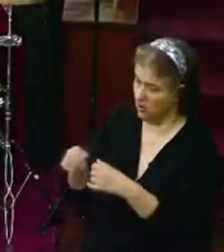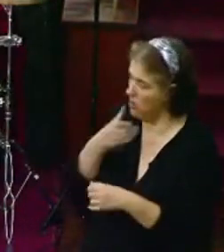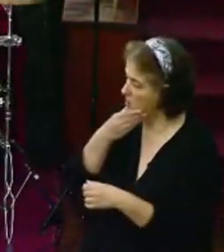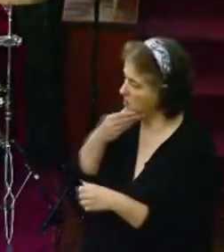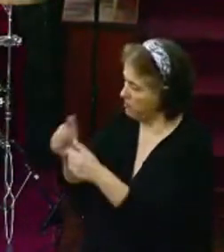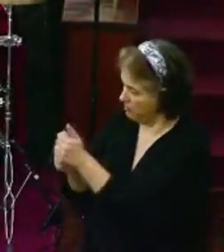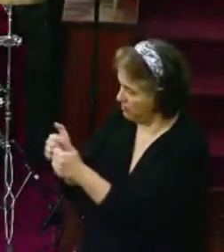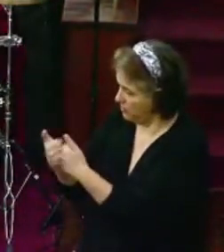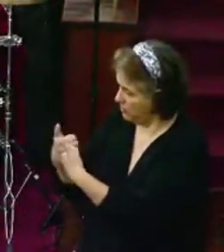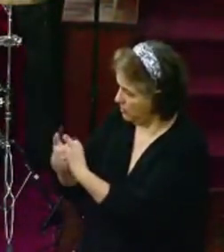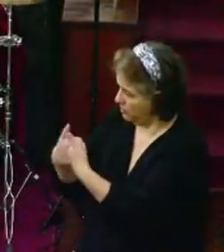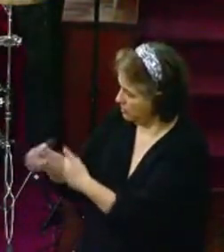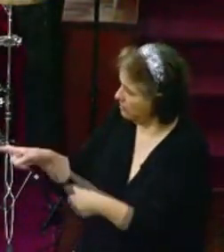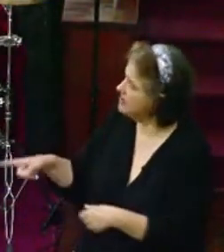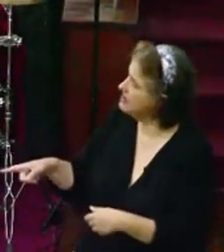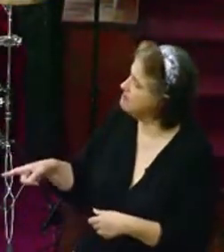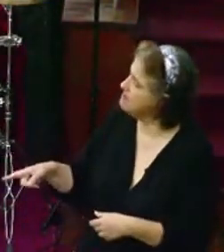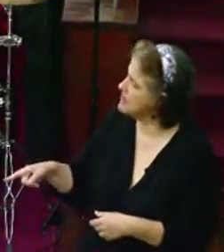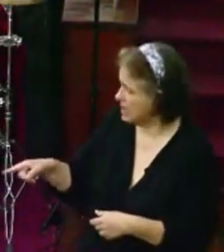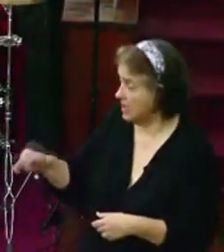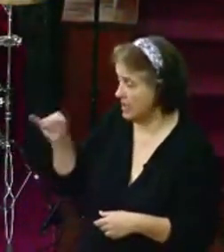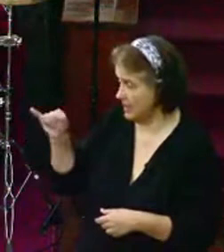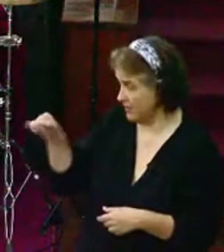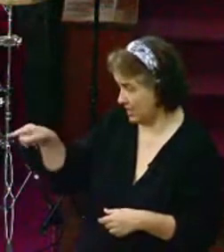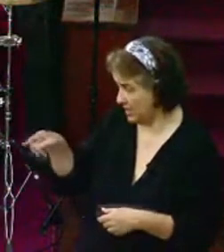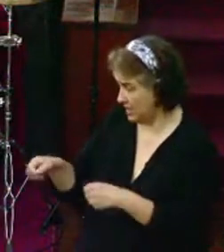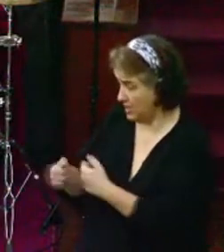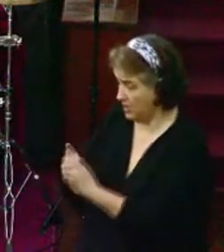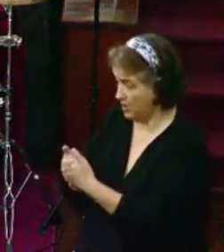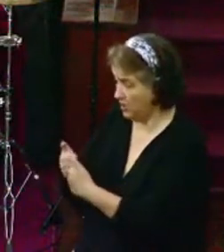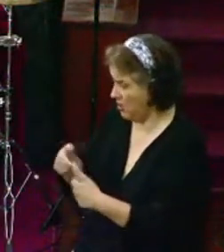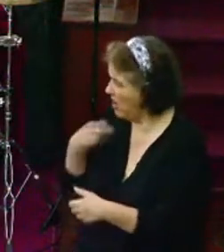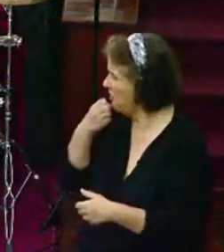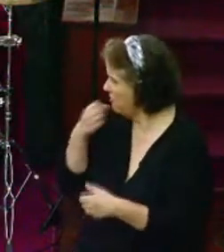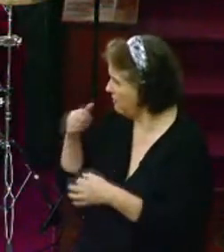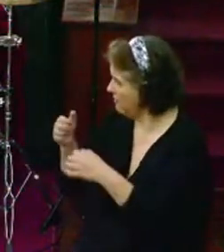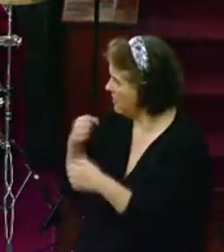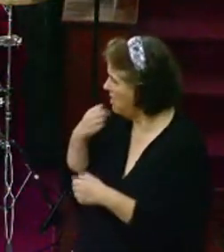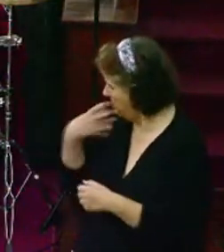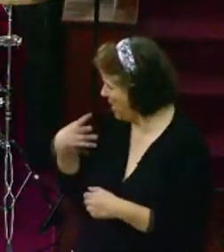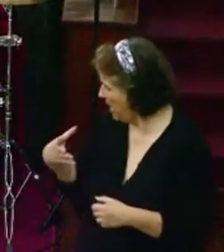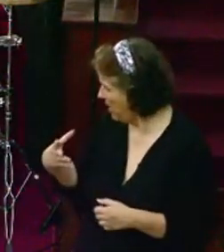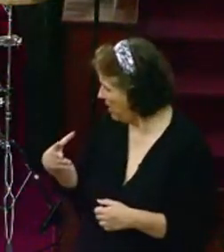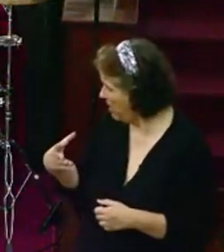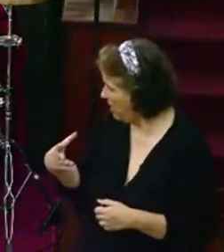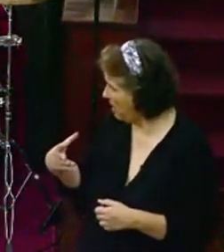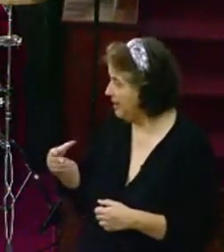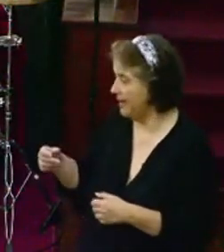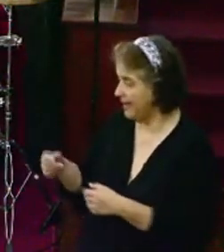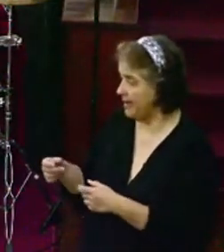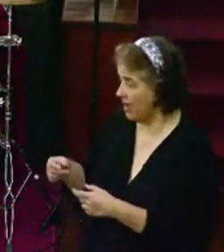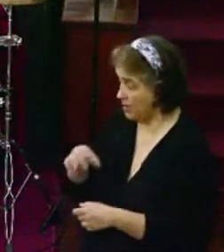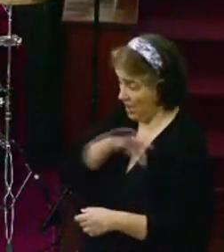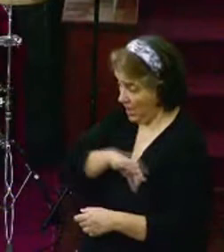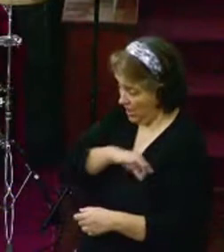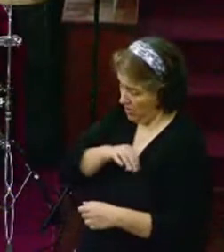desempenho, você será então reconhecido e terá méritos e será digno de receber salários maiores